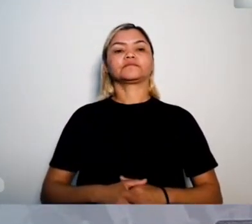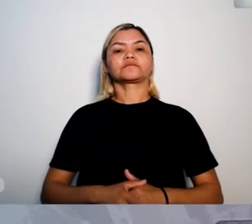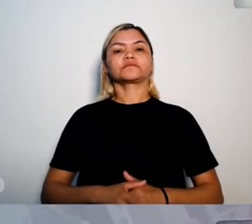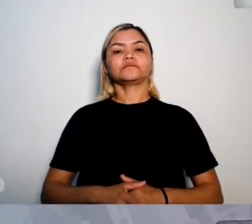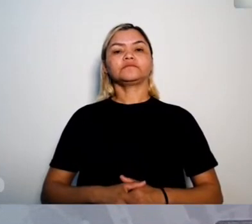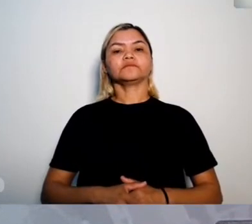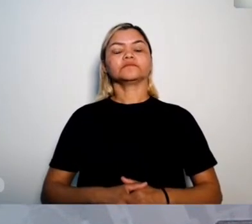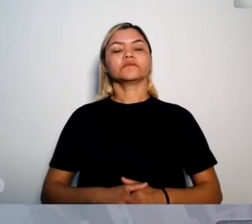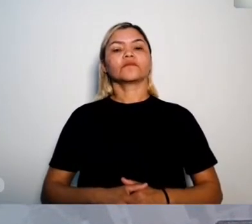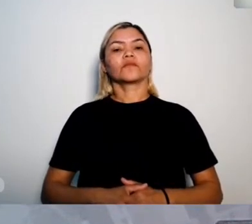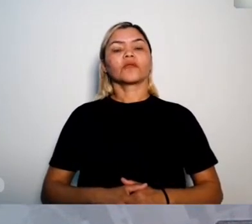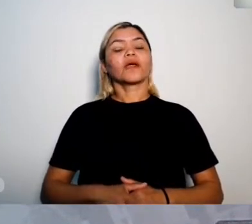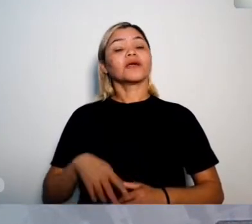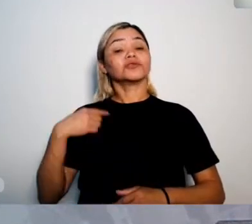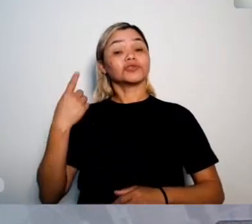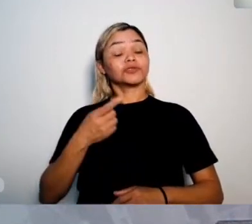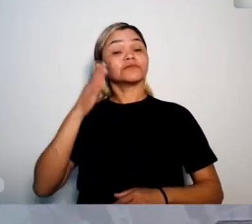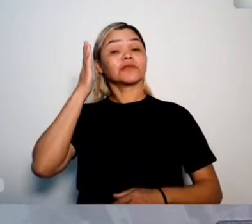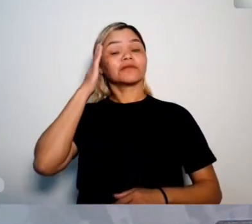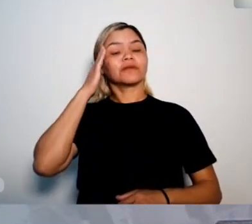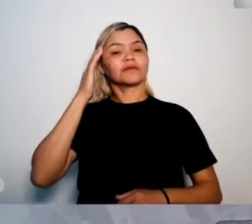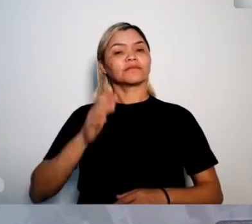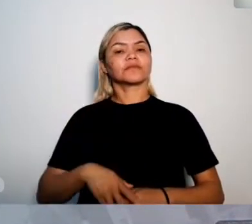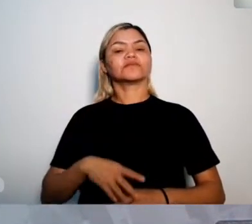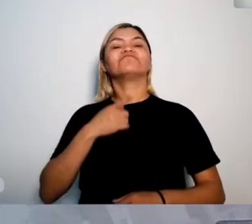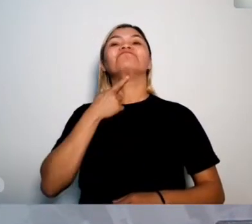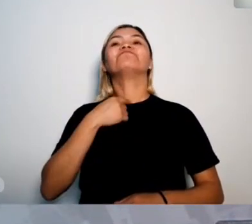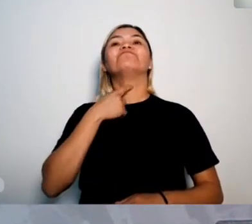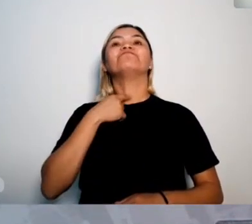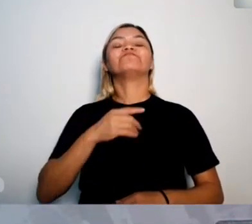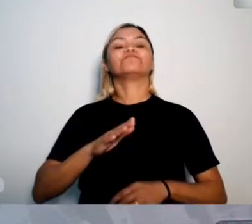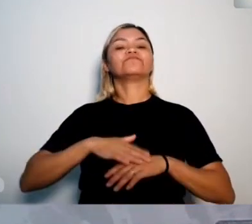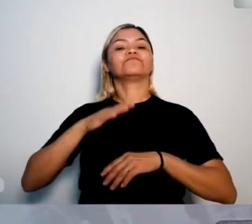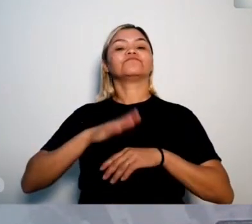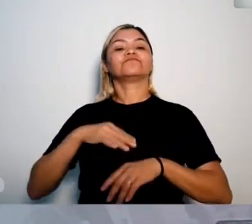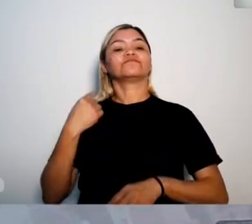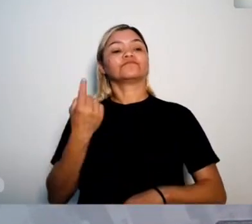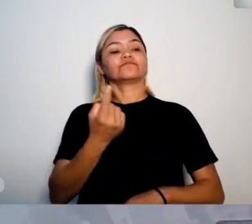gente aprender a submeter a nossa vontade. Cada um de nós aqui, em